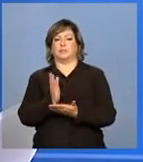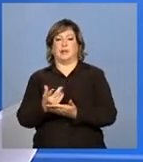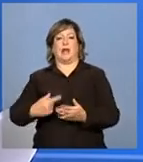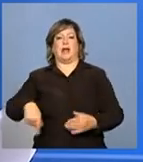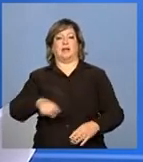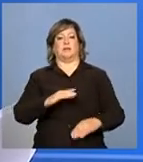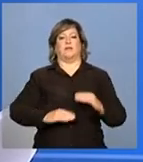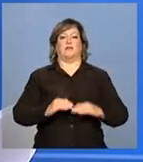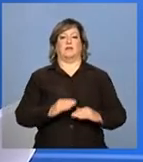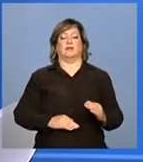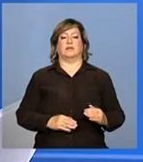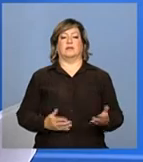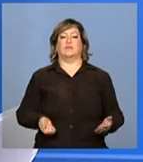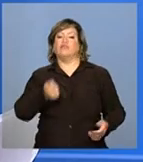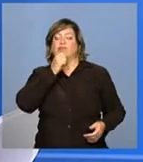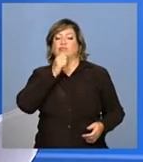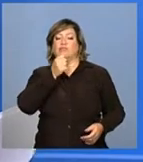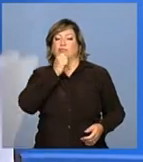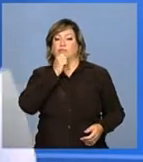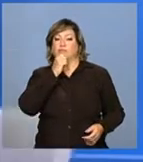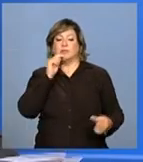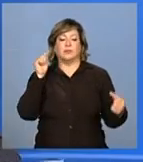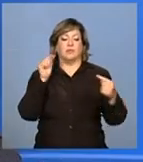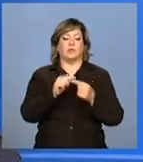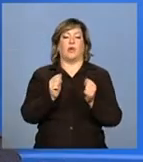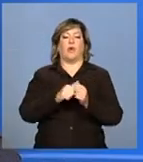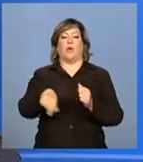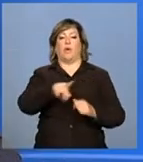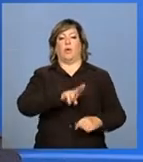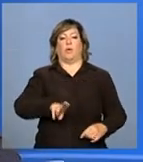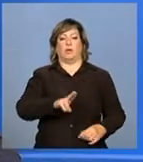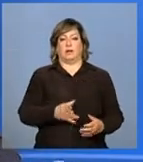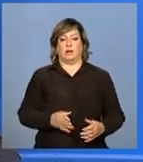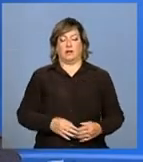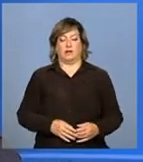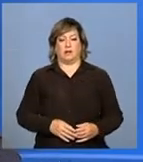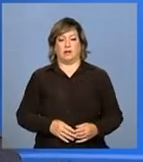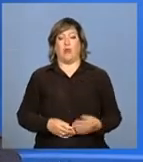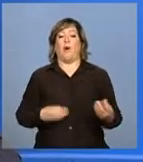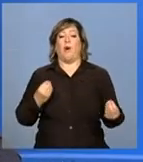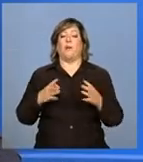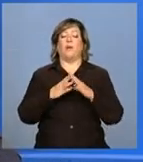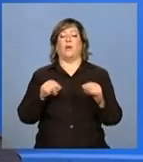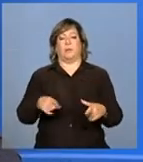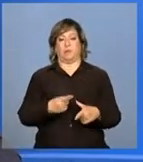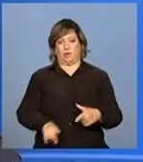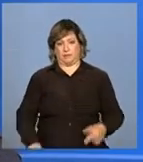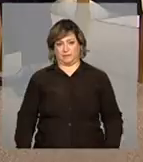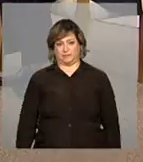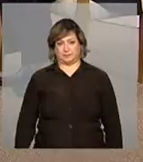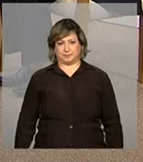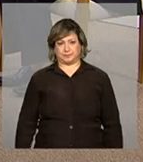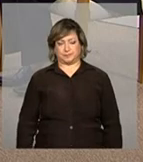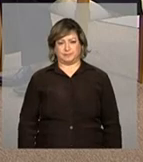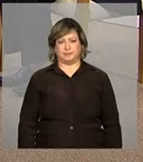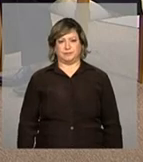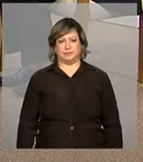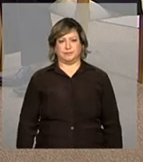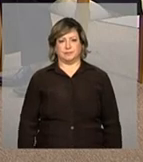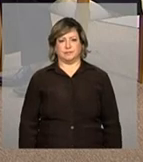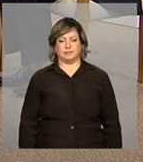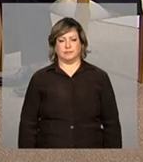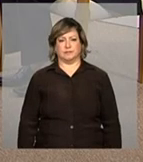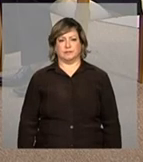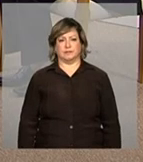não criando uma referência com usuários como é que eles podem solucionar esse problema é bem